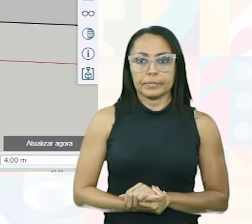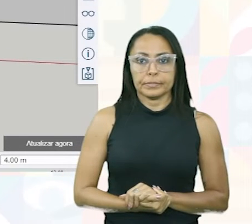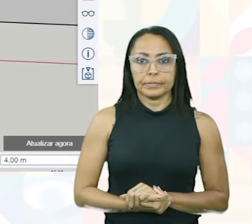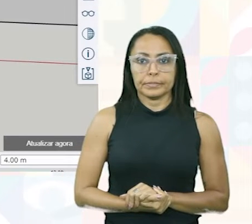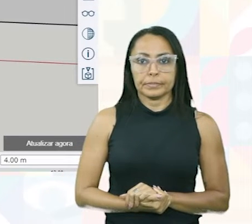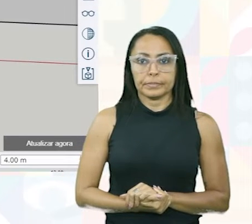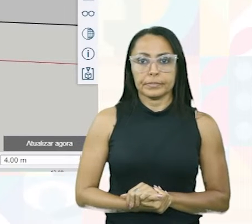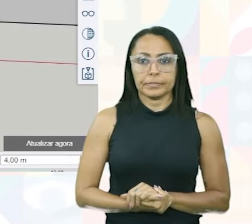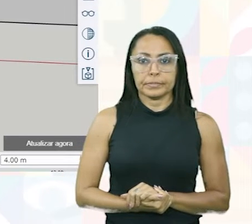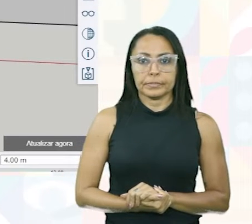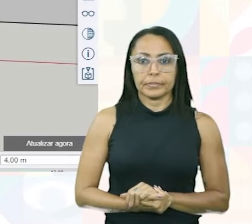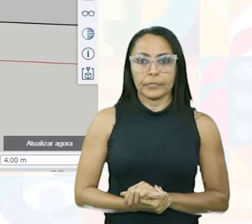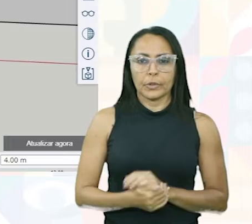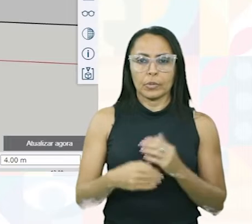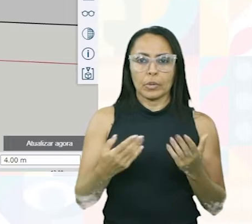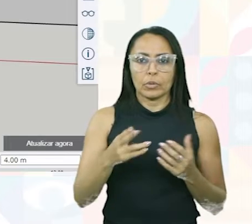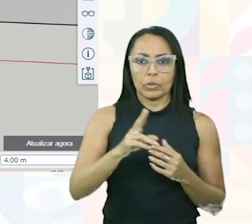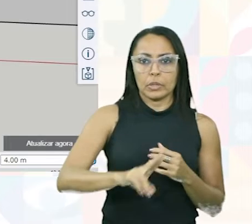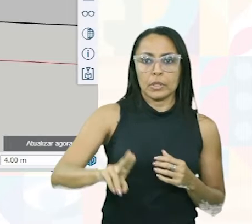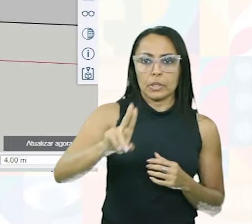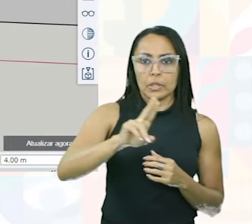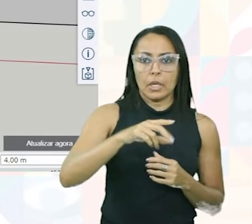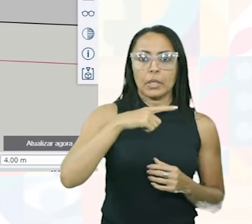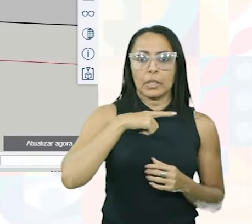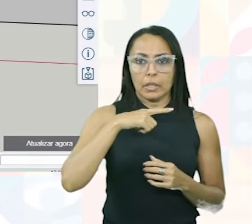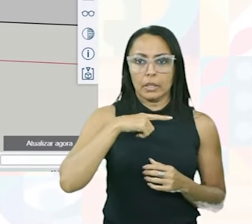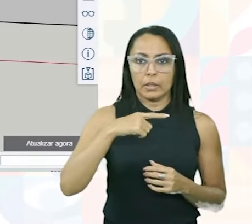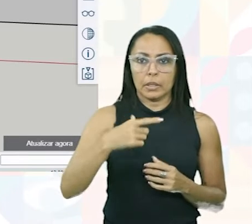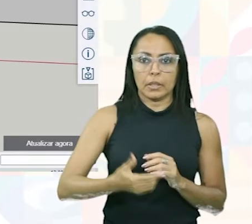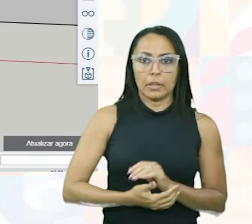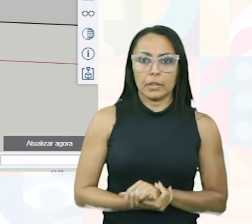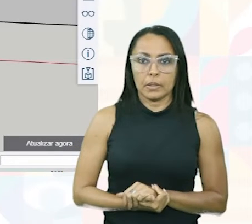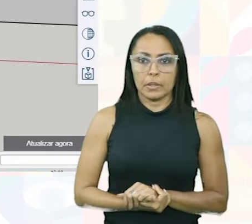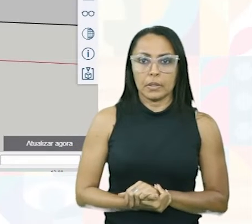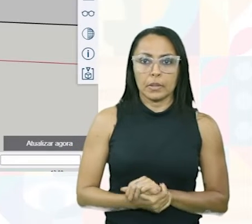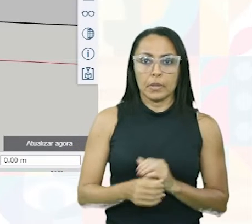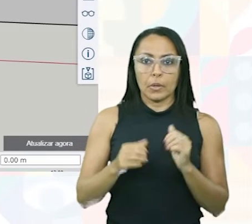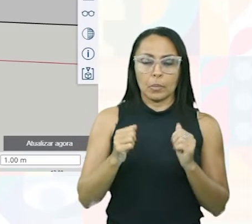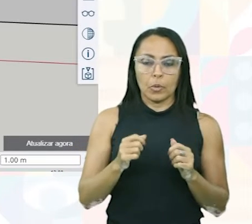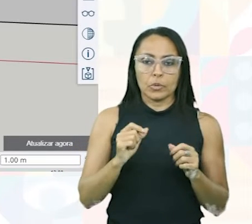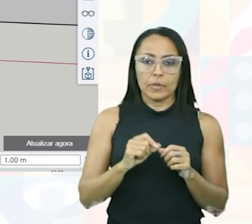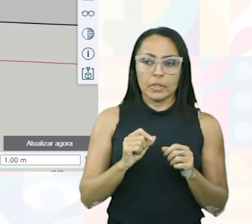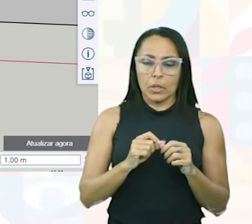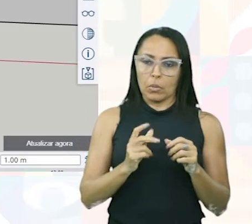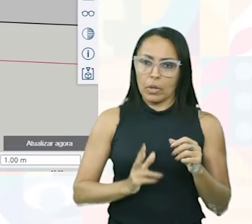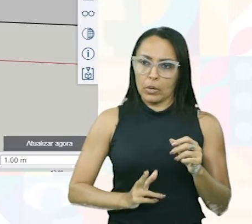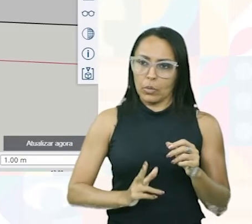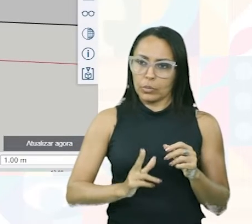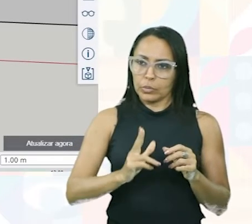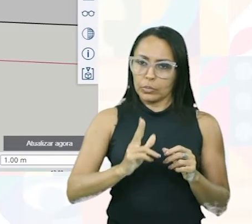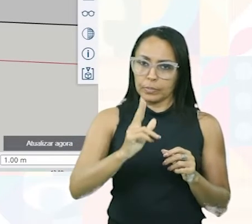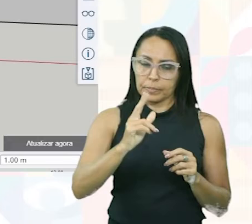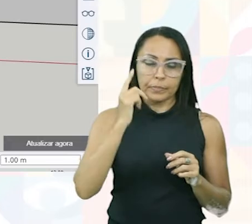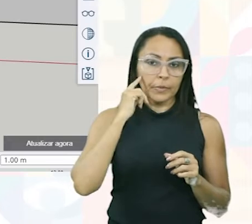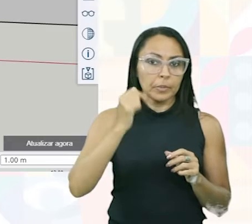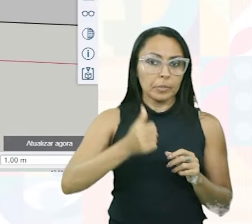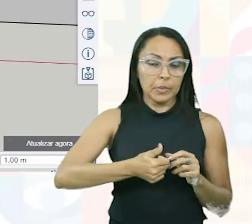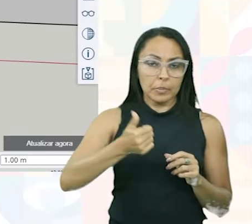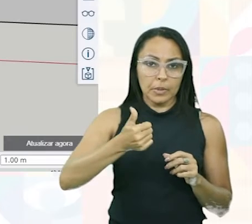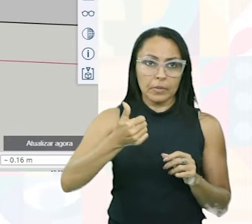Qual é a outra utilidade que a gente tem nessa ferramenta Empurra e Puxa? Eu posso fazer aqui um recorte, certo? Primeiro eu vou fazer,